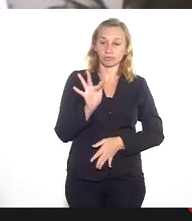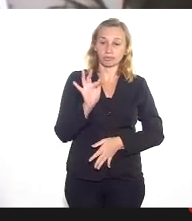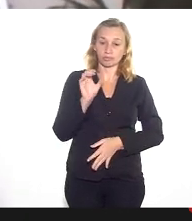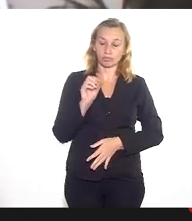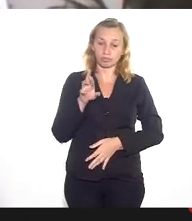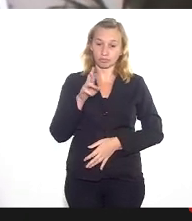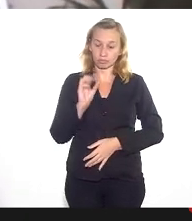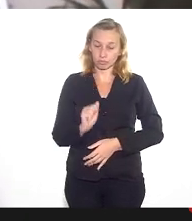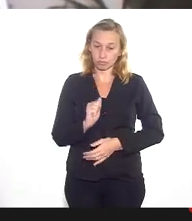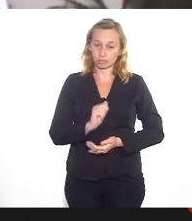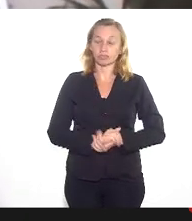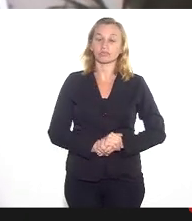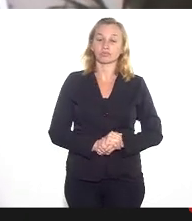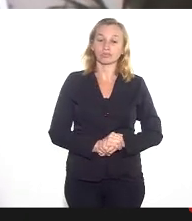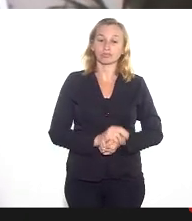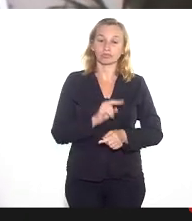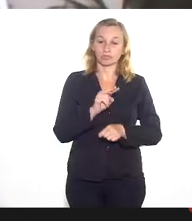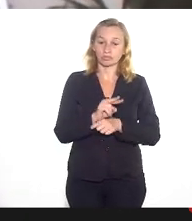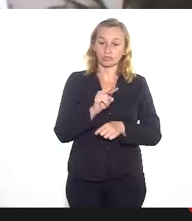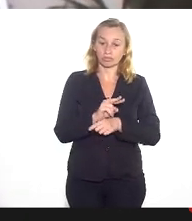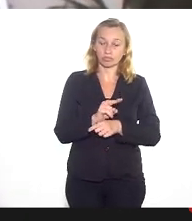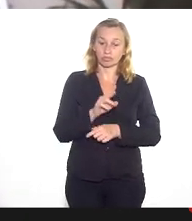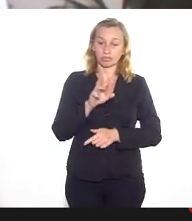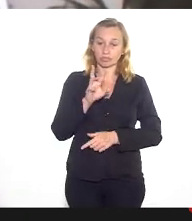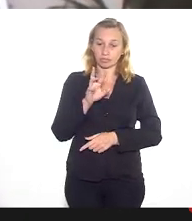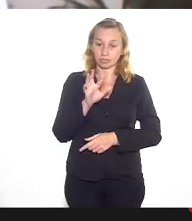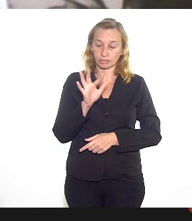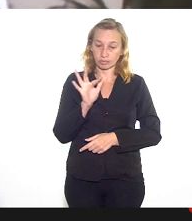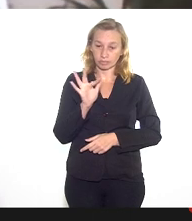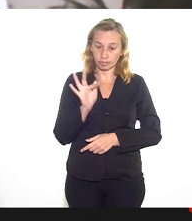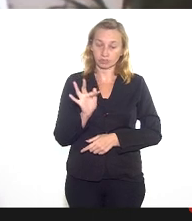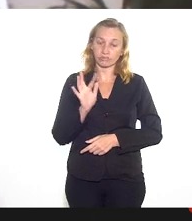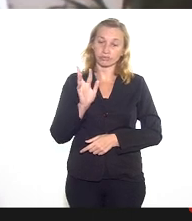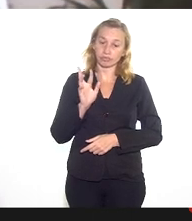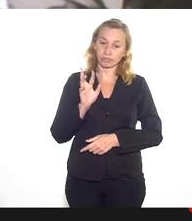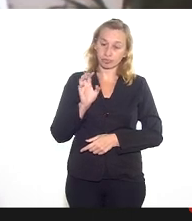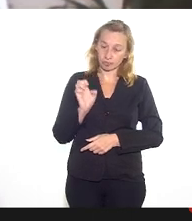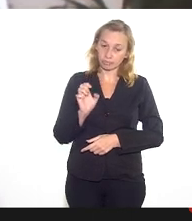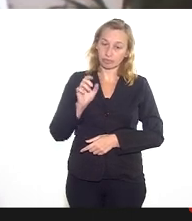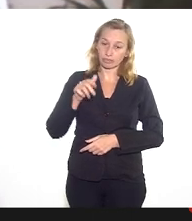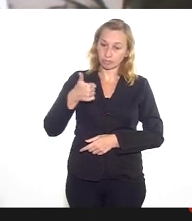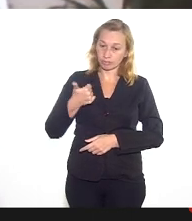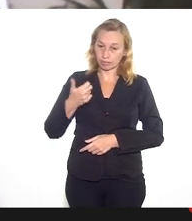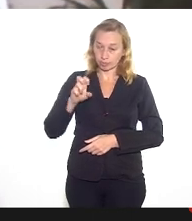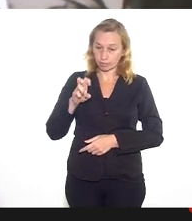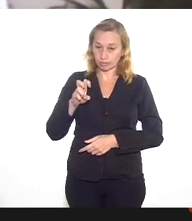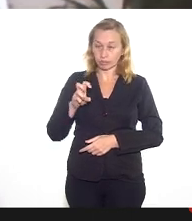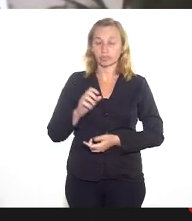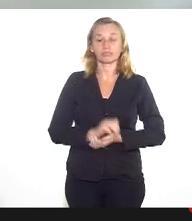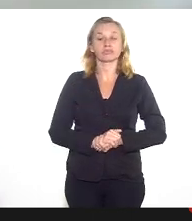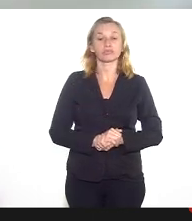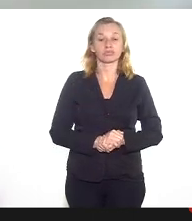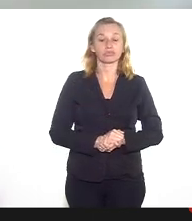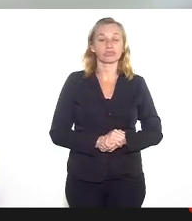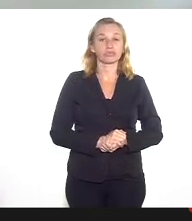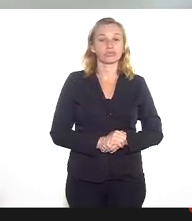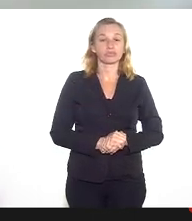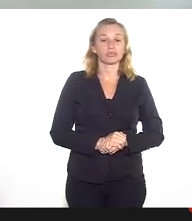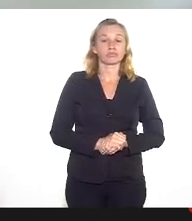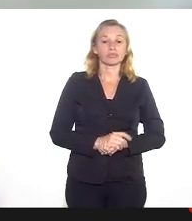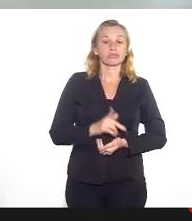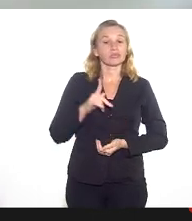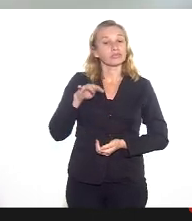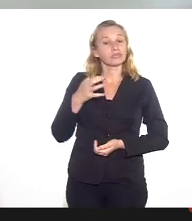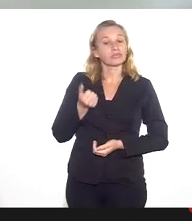do inspetor, né, do chefe da FE 15, Fortunato. Tá bom? Por favor, doutor Gadelha,